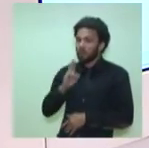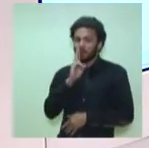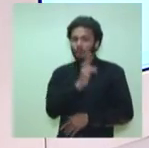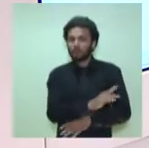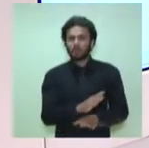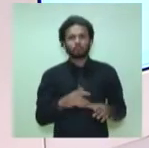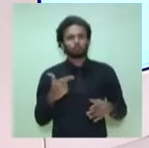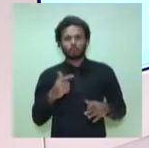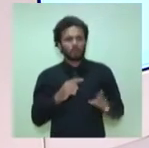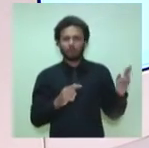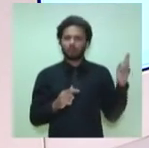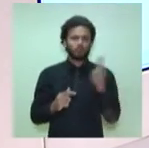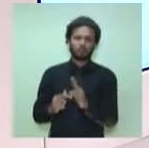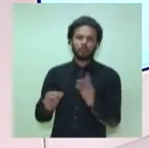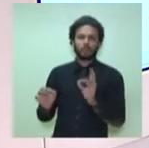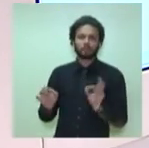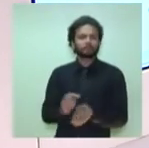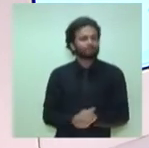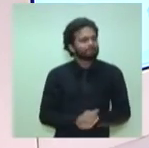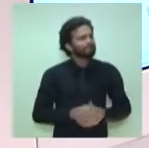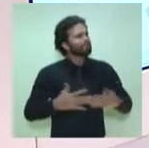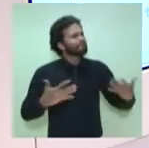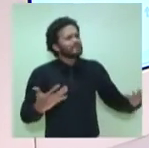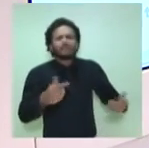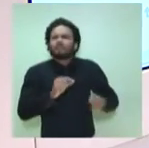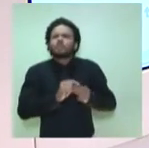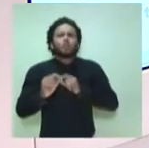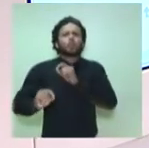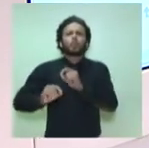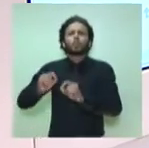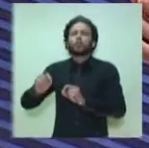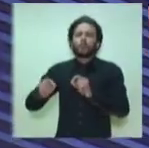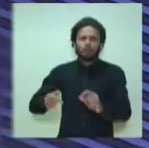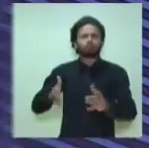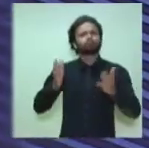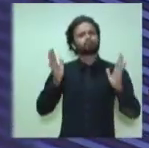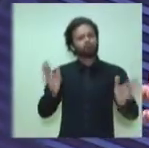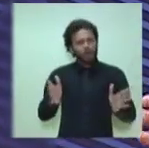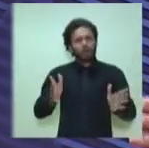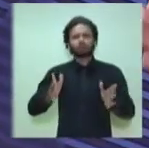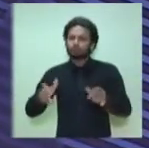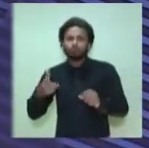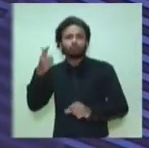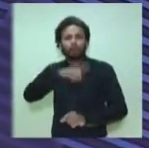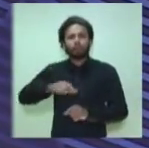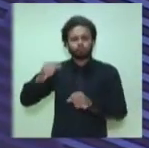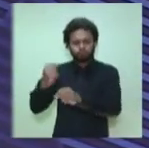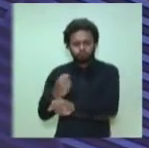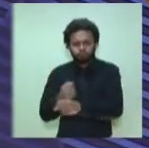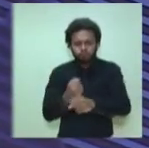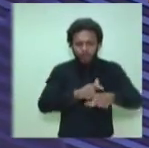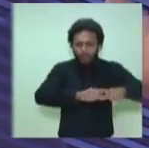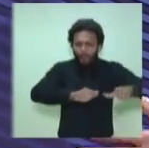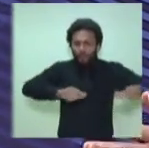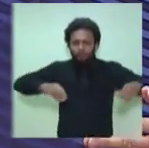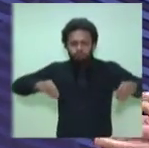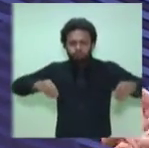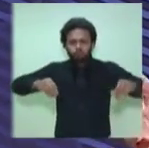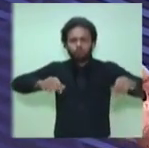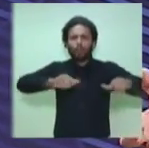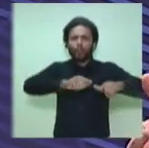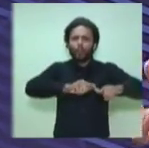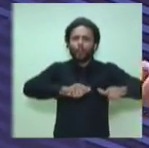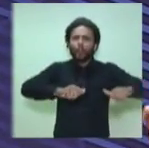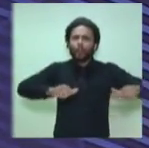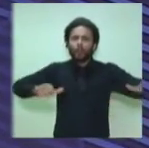sem réplica. Sem dúvida. Fazer o que já faço, recapear vias e recapear mais de 200 quilômetros de via